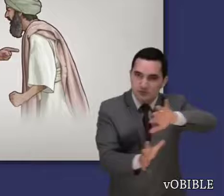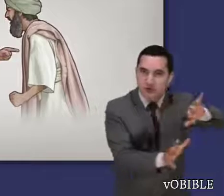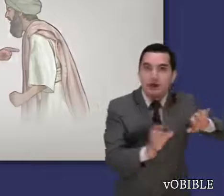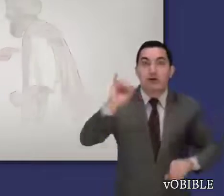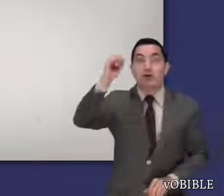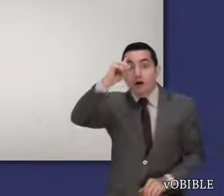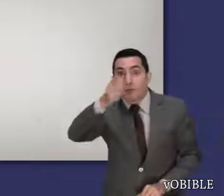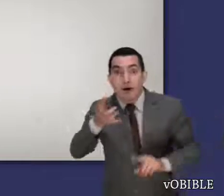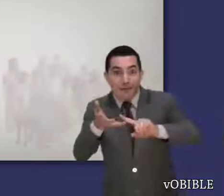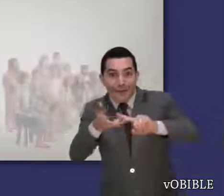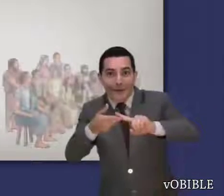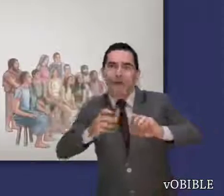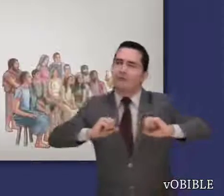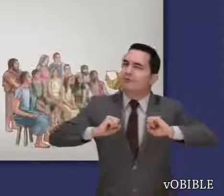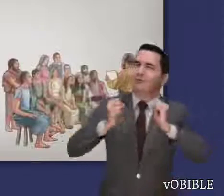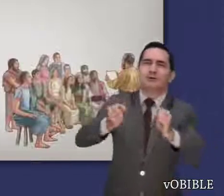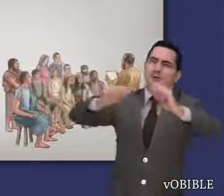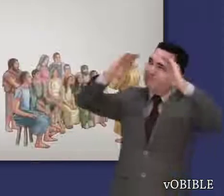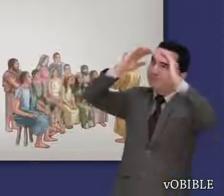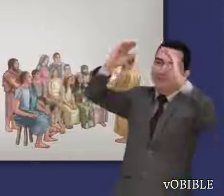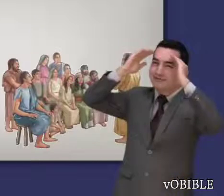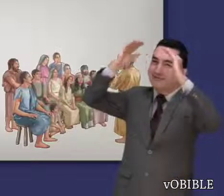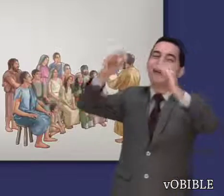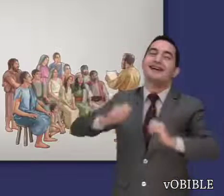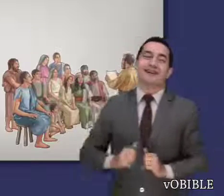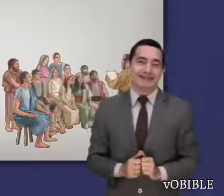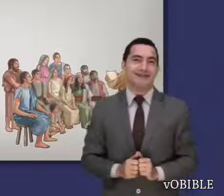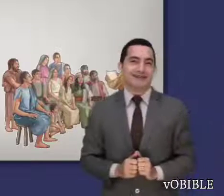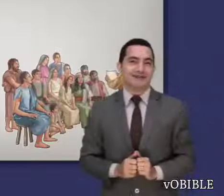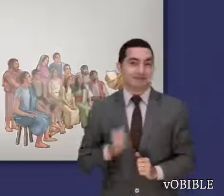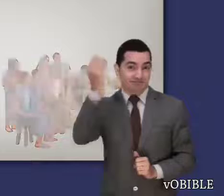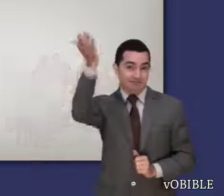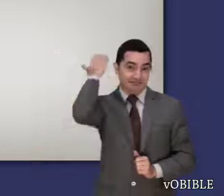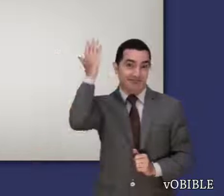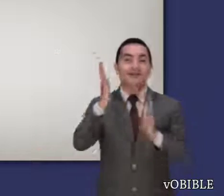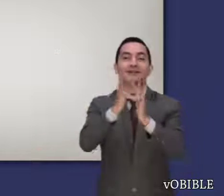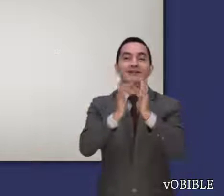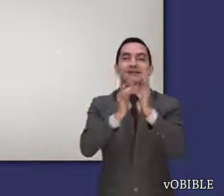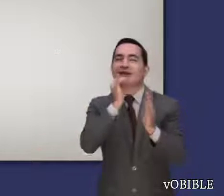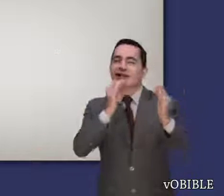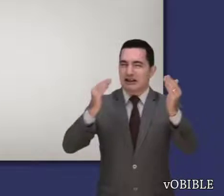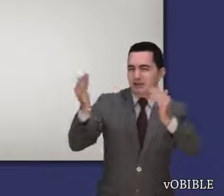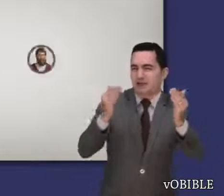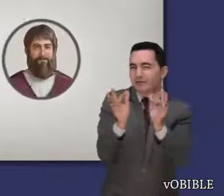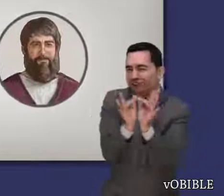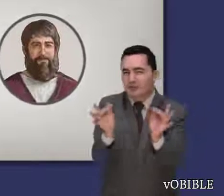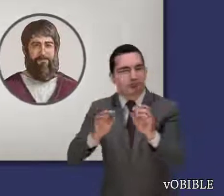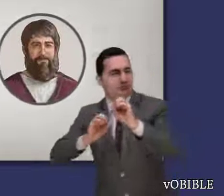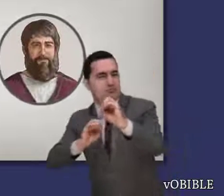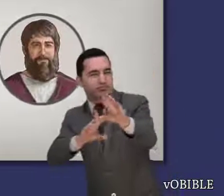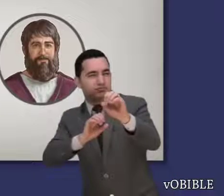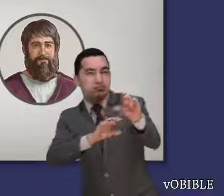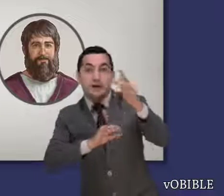desagradam a Deus e de mostrar nossa fé por meio de nossas ações. Assim como Jesus,